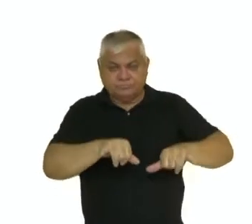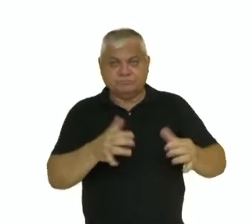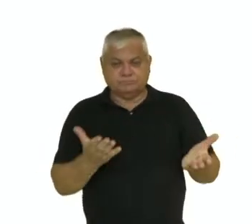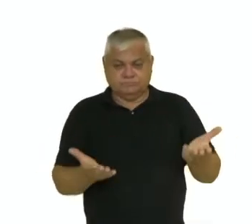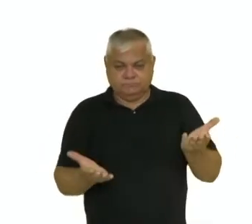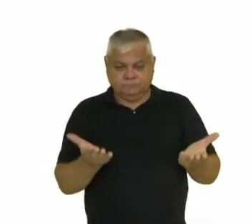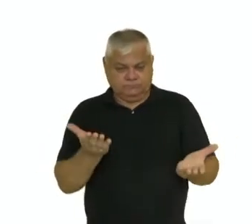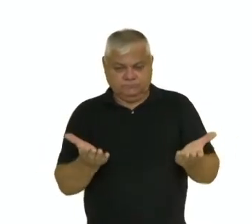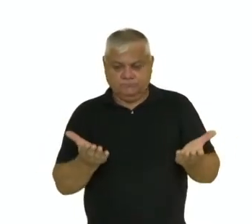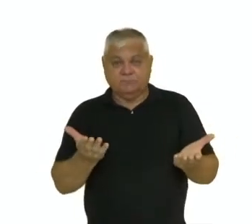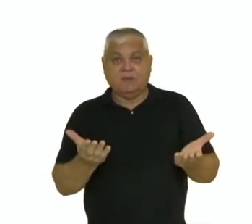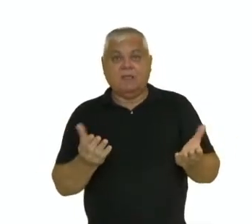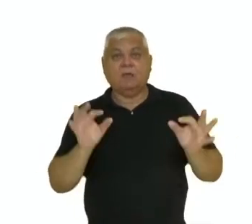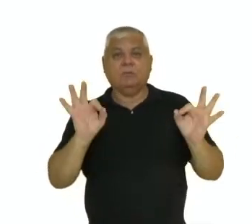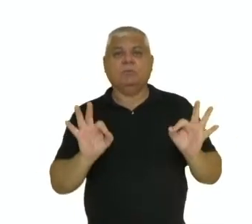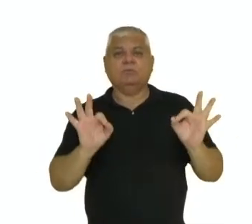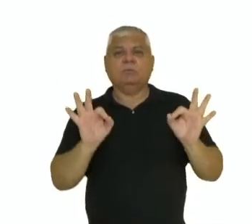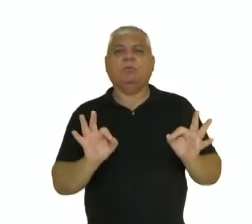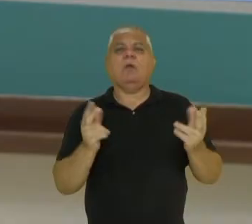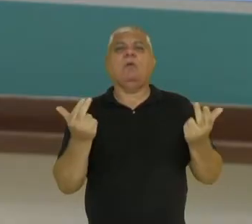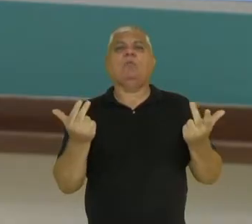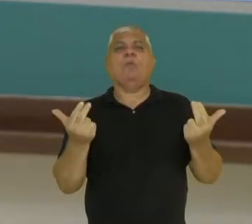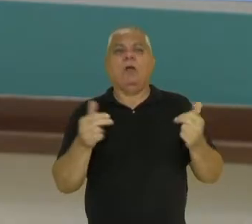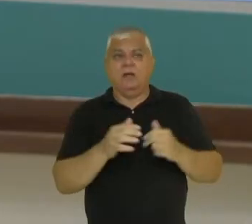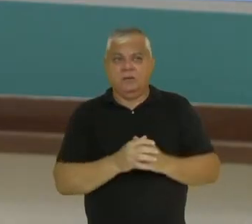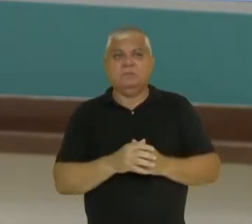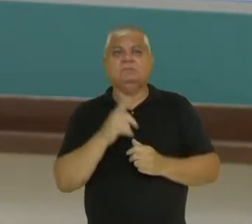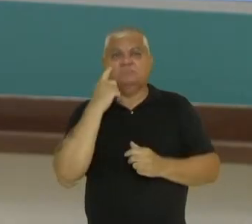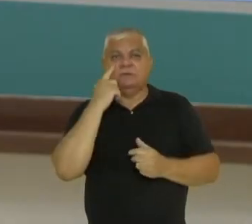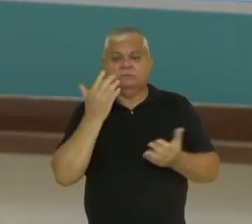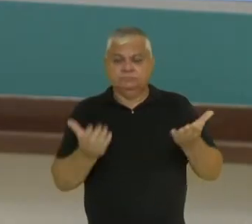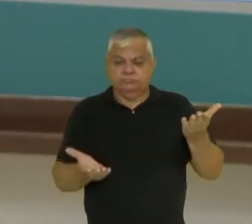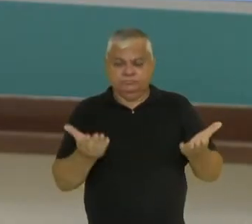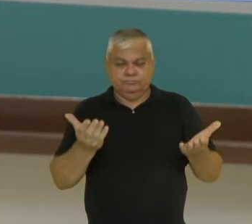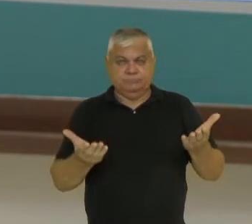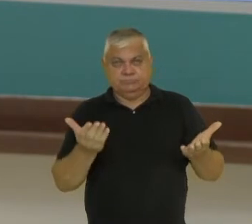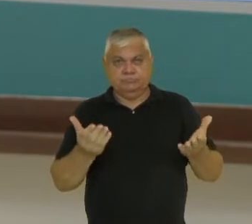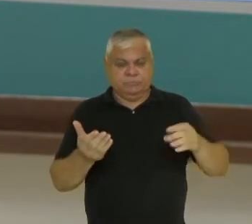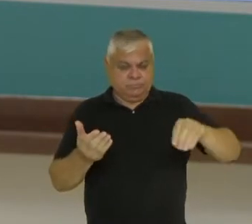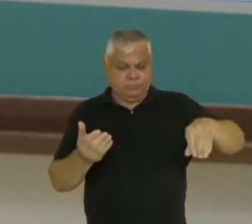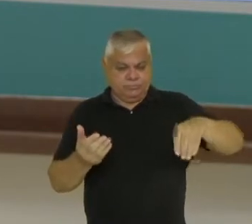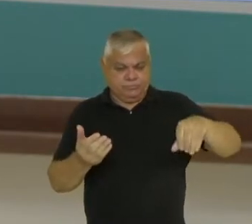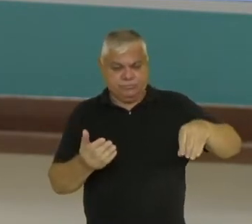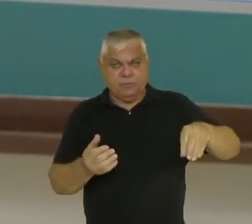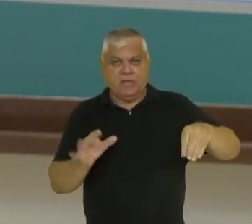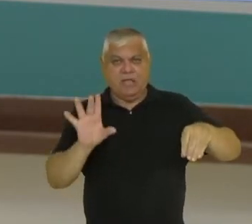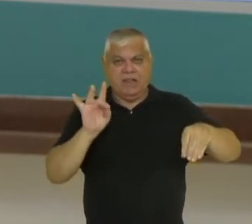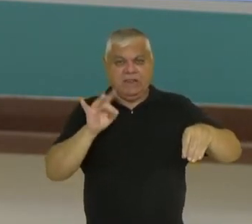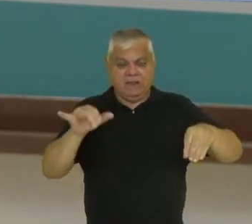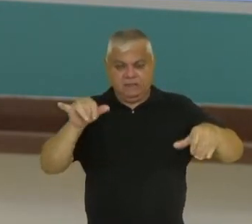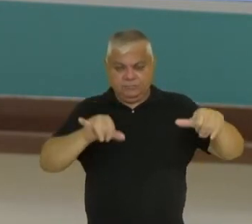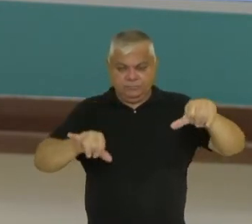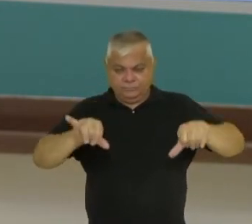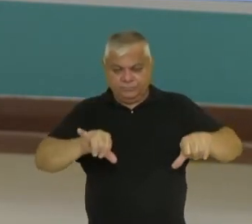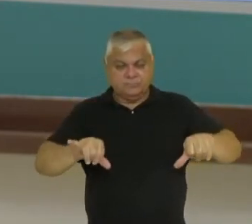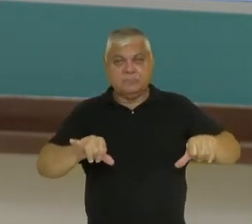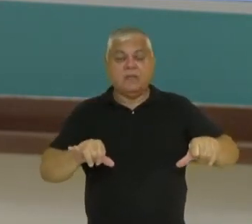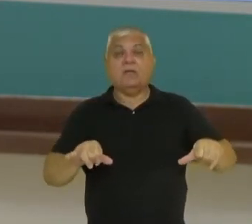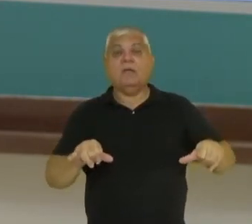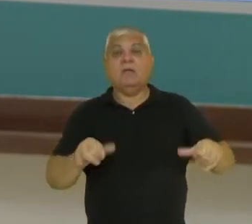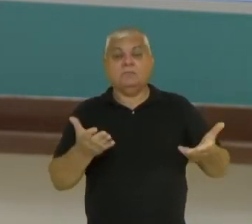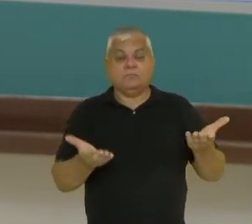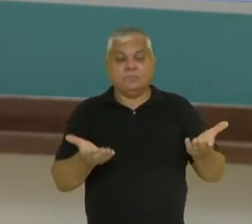suas pesquisas científicas, e aqui está a imagem, né, da balança original lá utilizada por Lavoisier. E é atribuída a